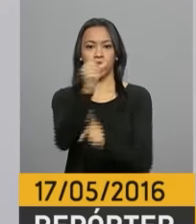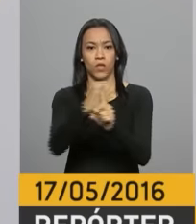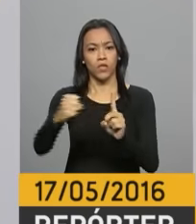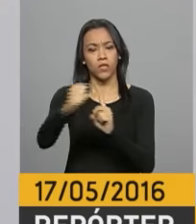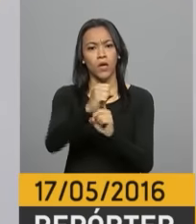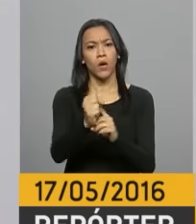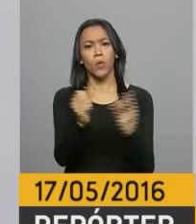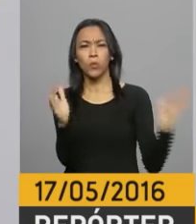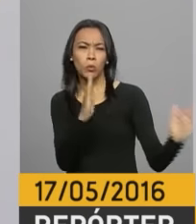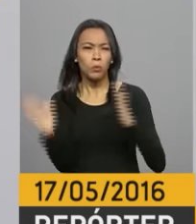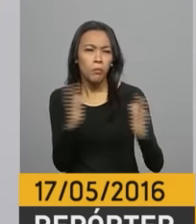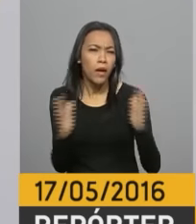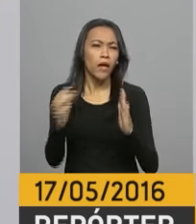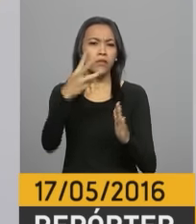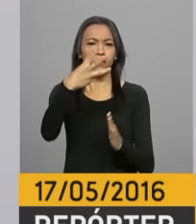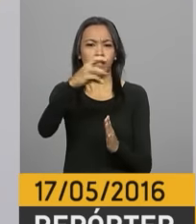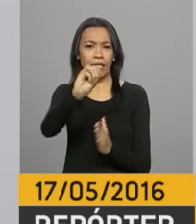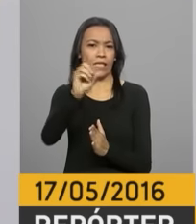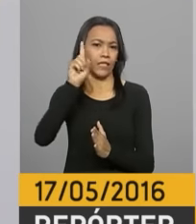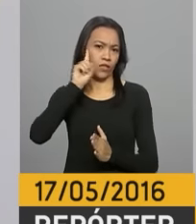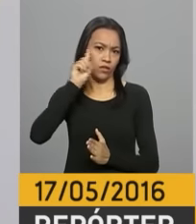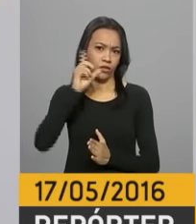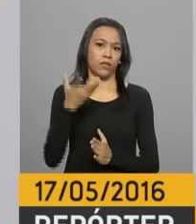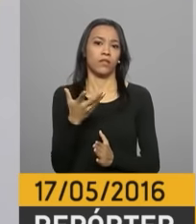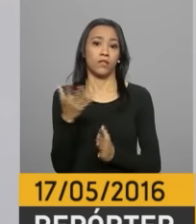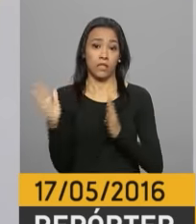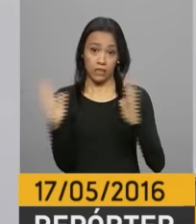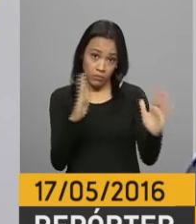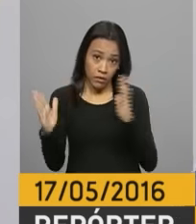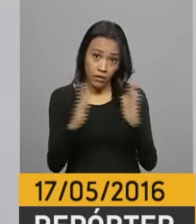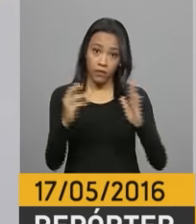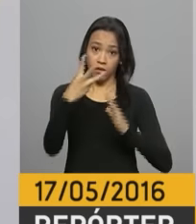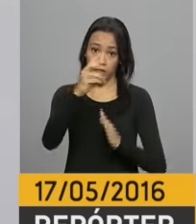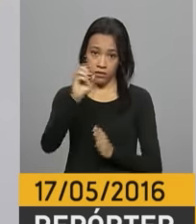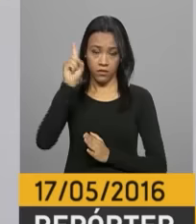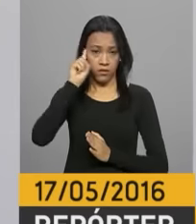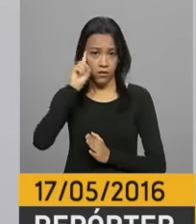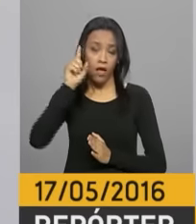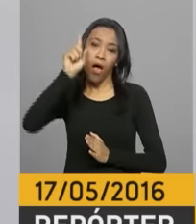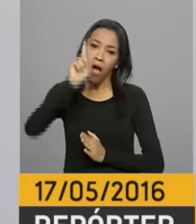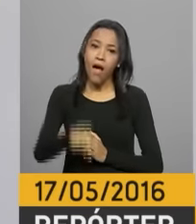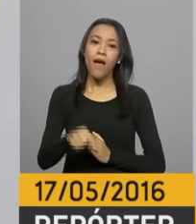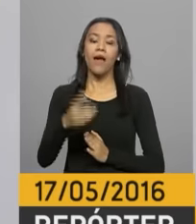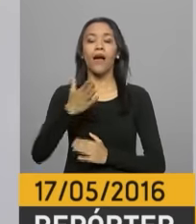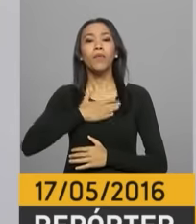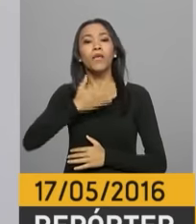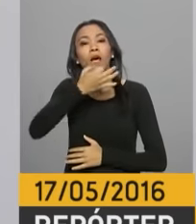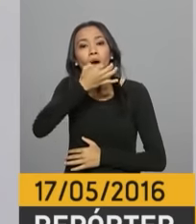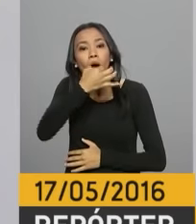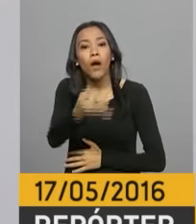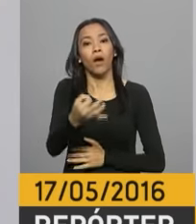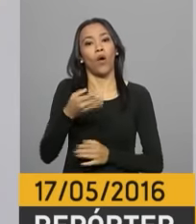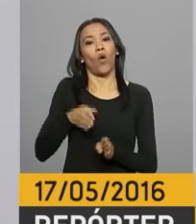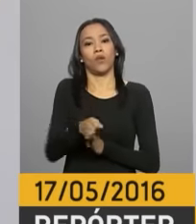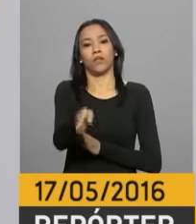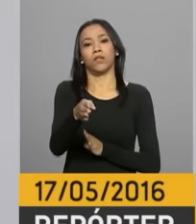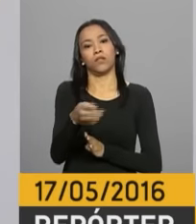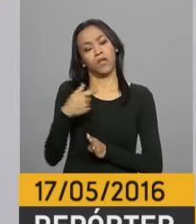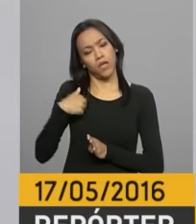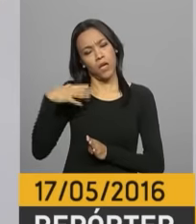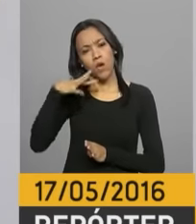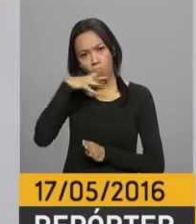importante mencionar aqui que esses 30 dias foram exatamente a minha recomendação. É o que eu